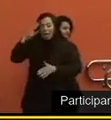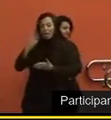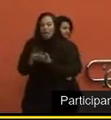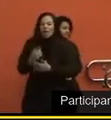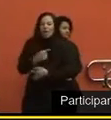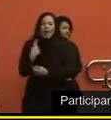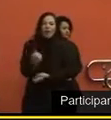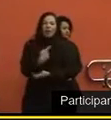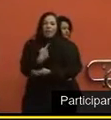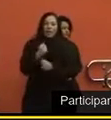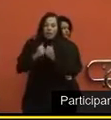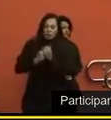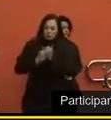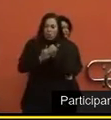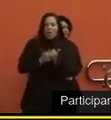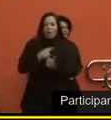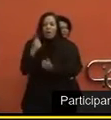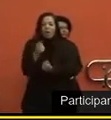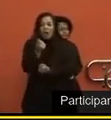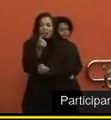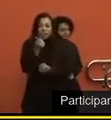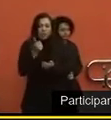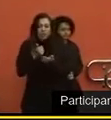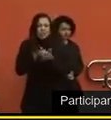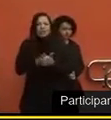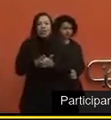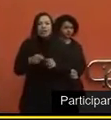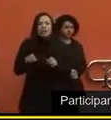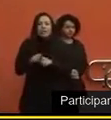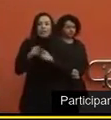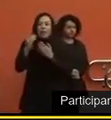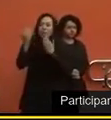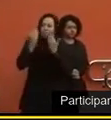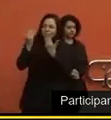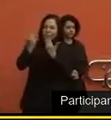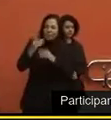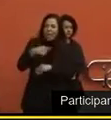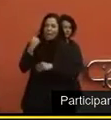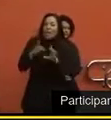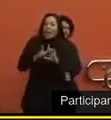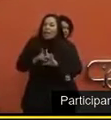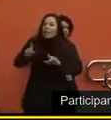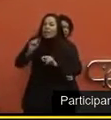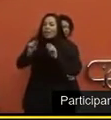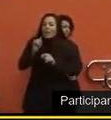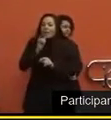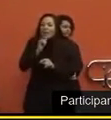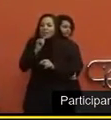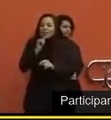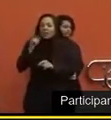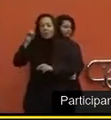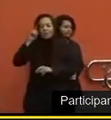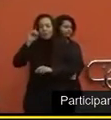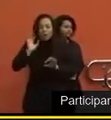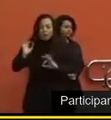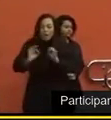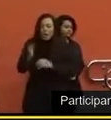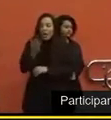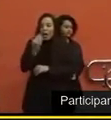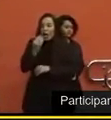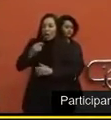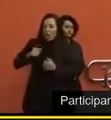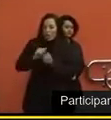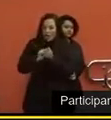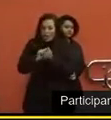que sustentaram muitos de nós financeiramente e emocionalmente, que nos liberaram de tarefas do cotidiano, como preparar comida,